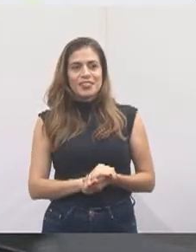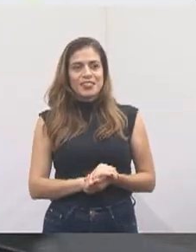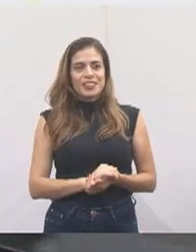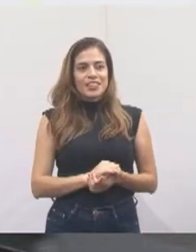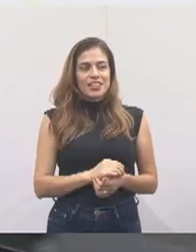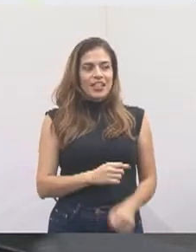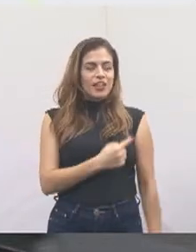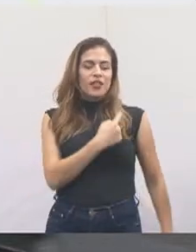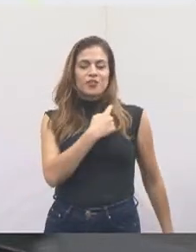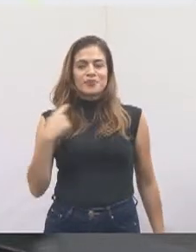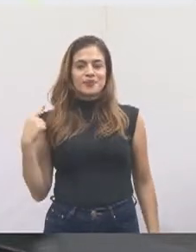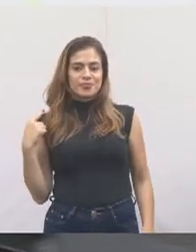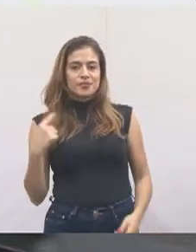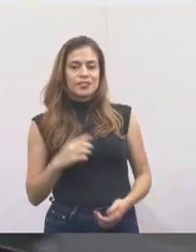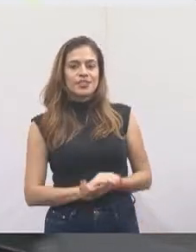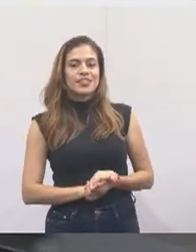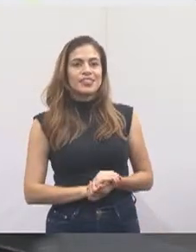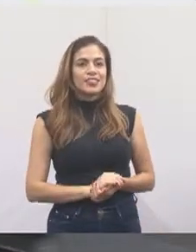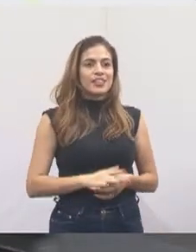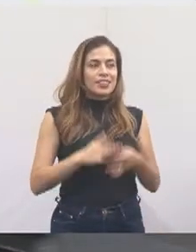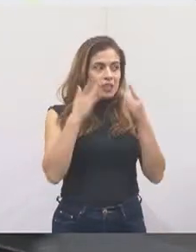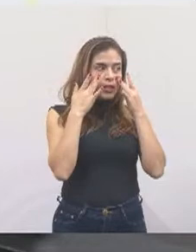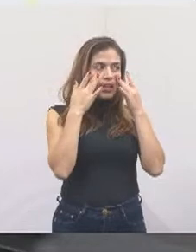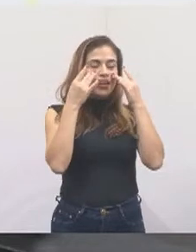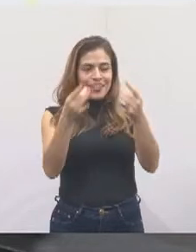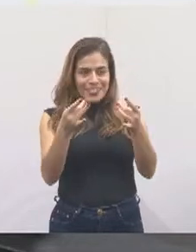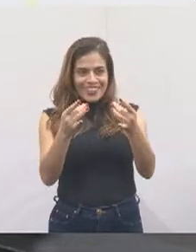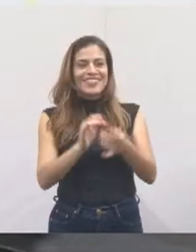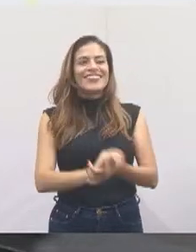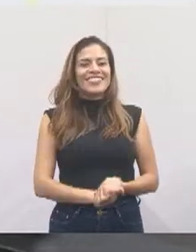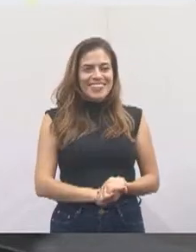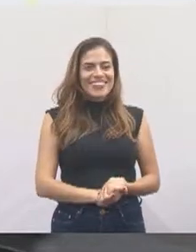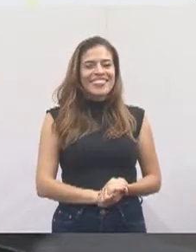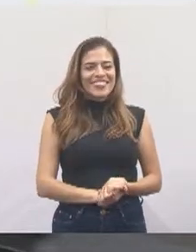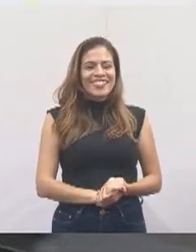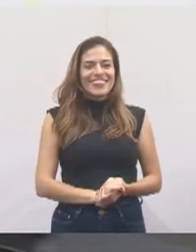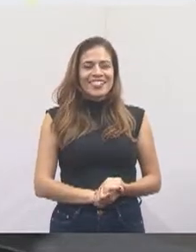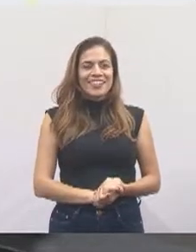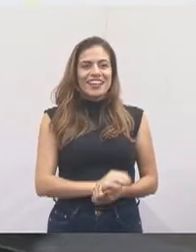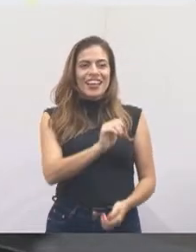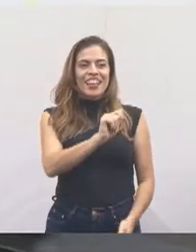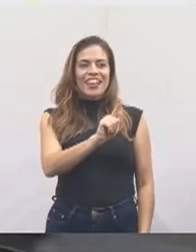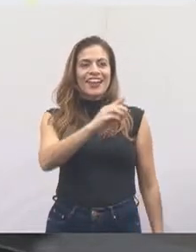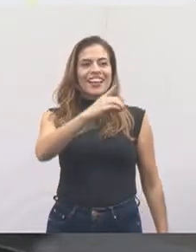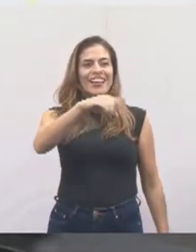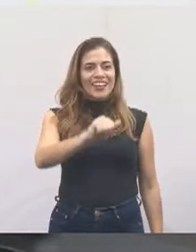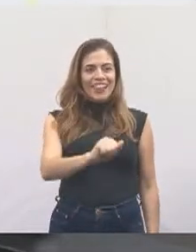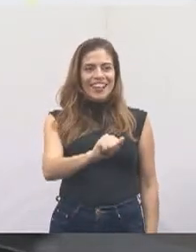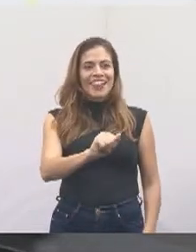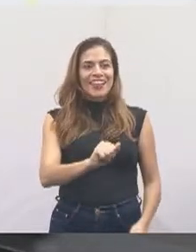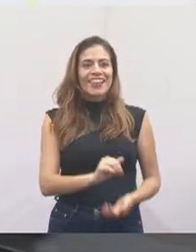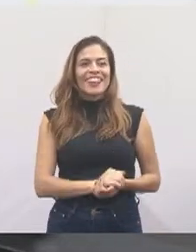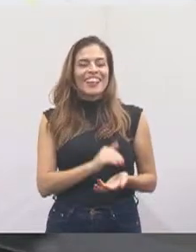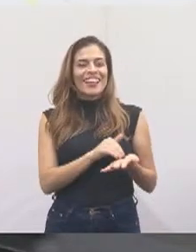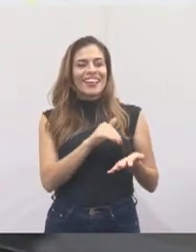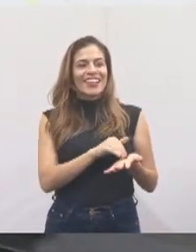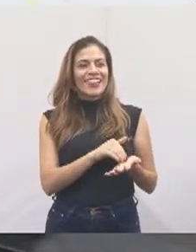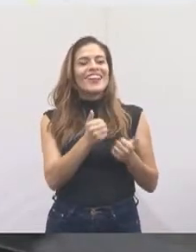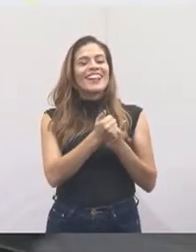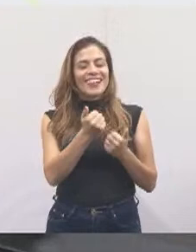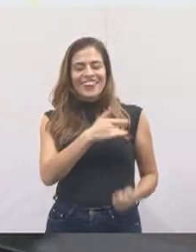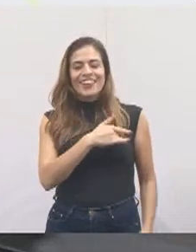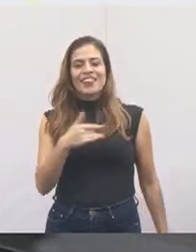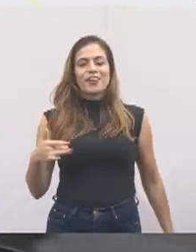administração demandas Atenciosamente águida bva secr de